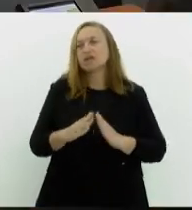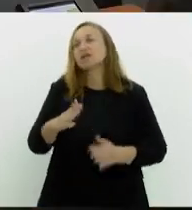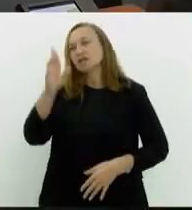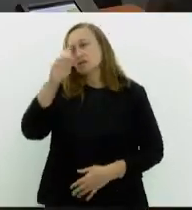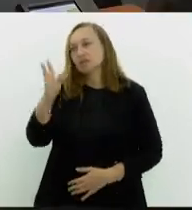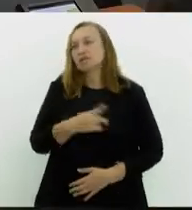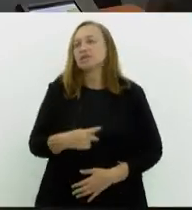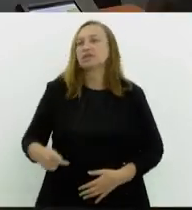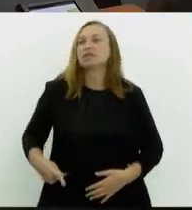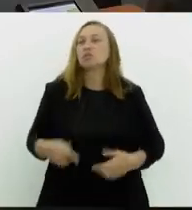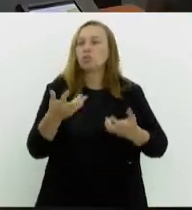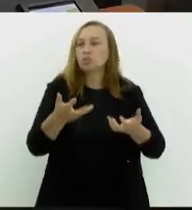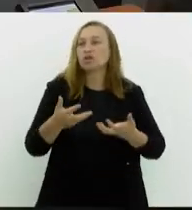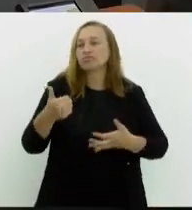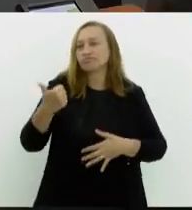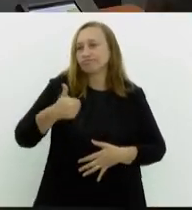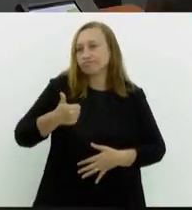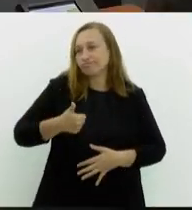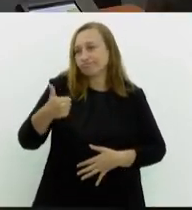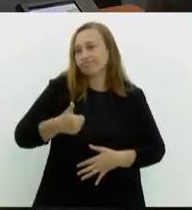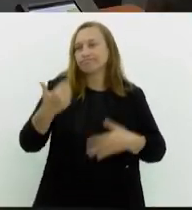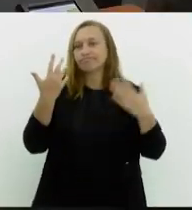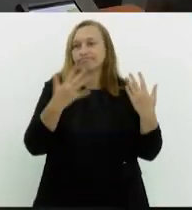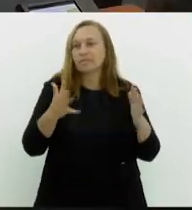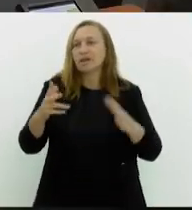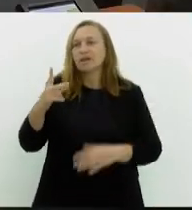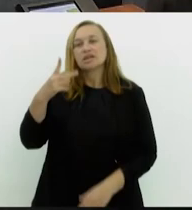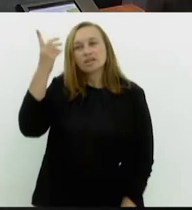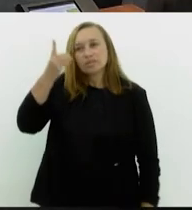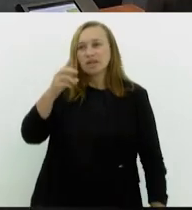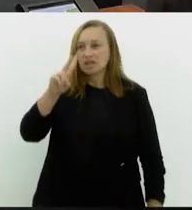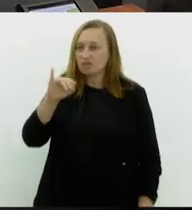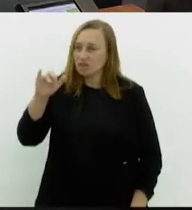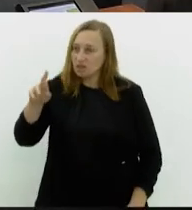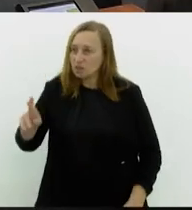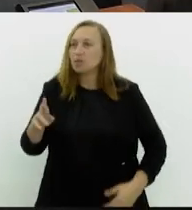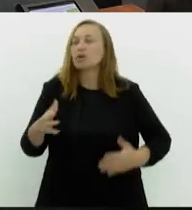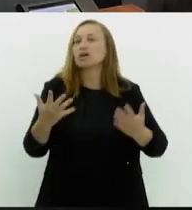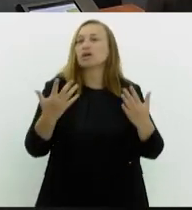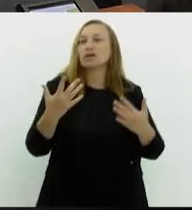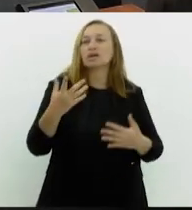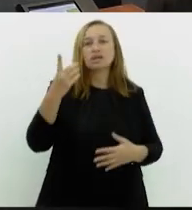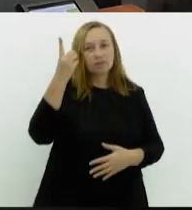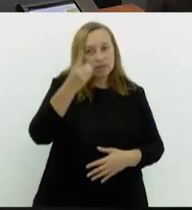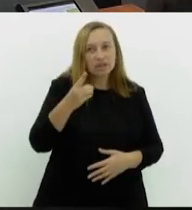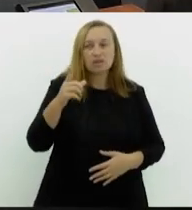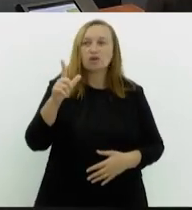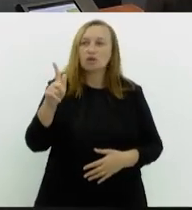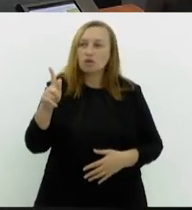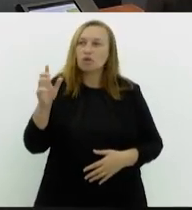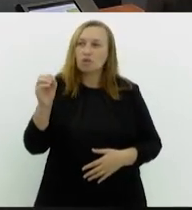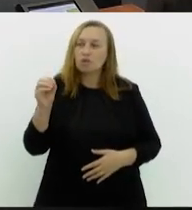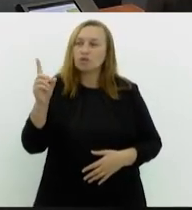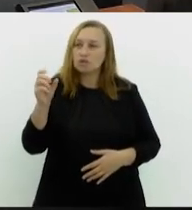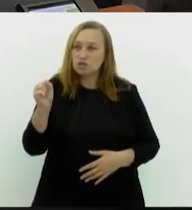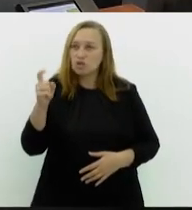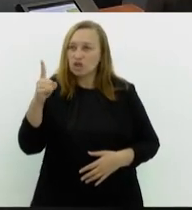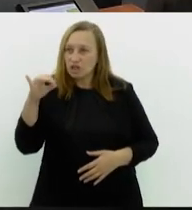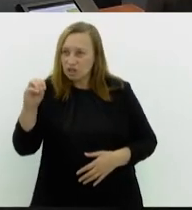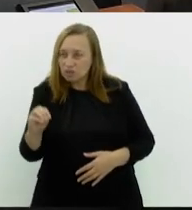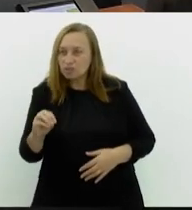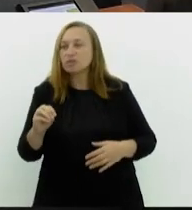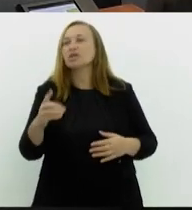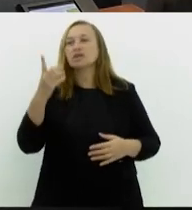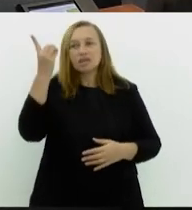presidente, quero primeiro parabenizar o deputado Vitor Júnior, parabenizar o deputado Cozzolino, o deputado Chico Machado pela fala,